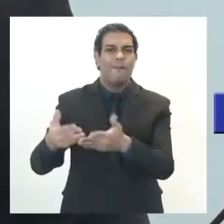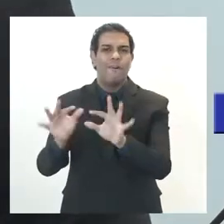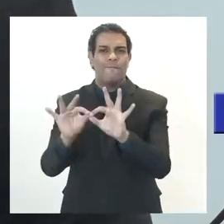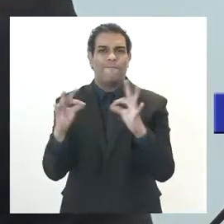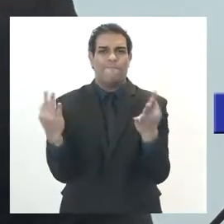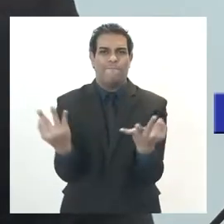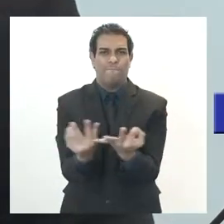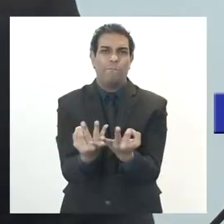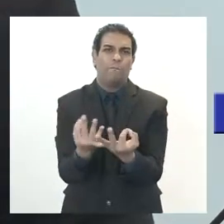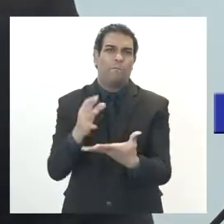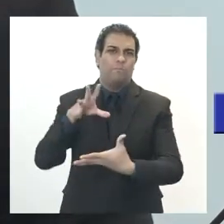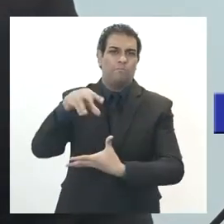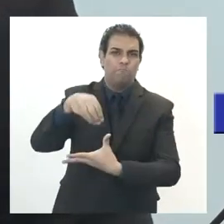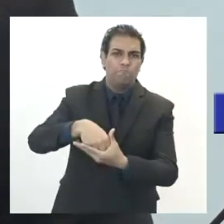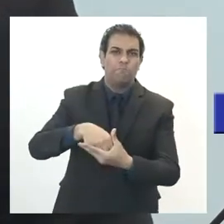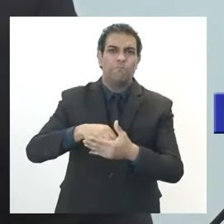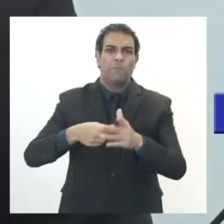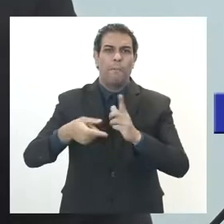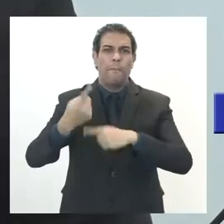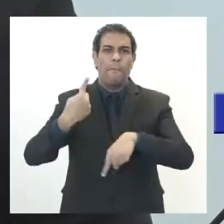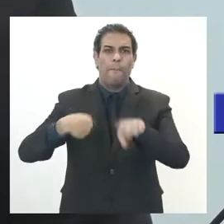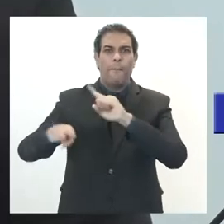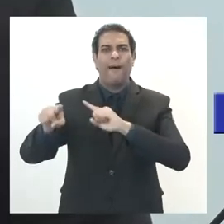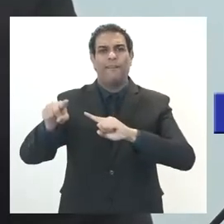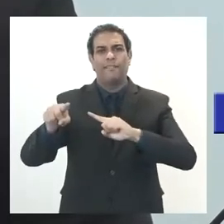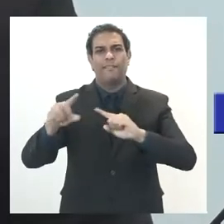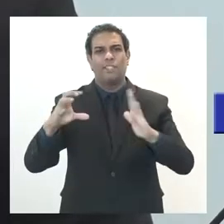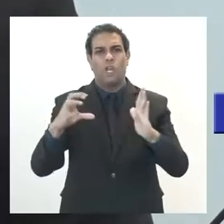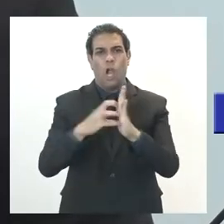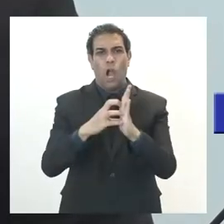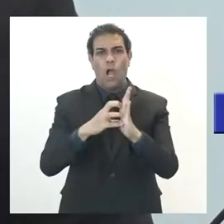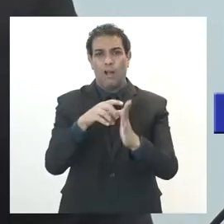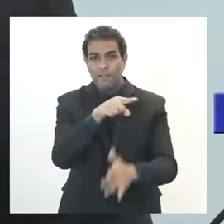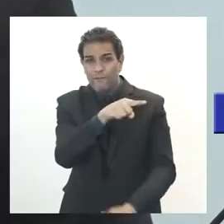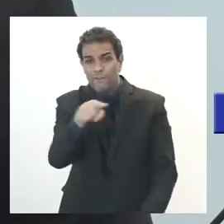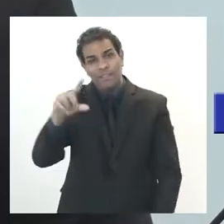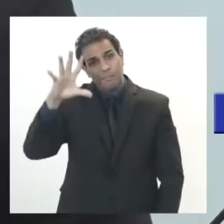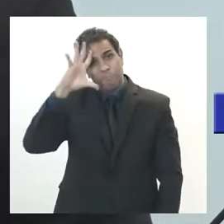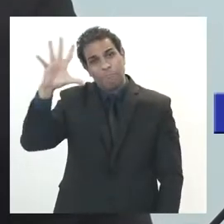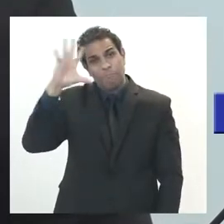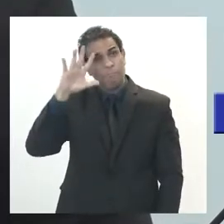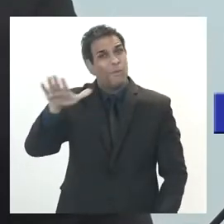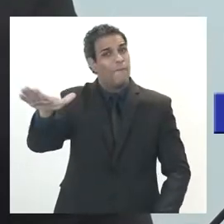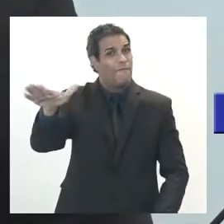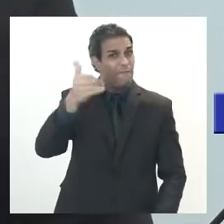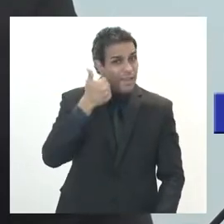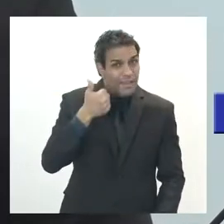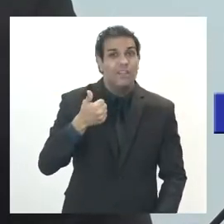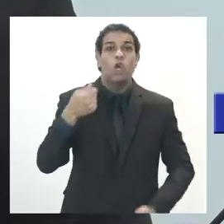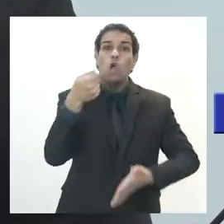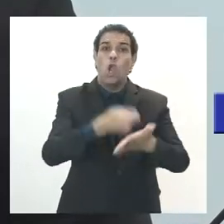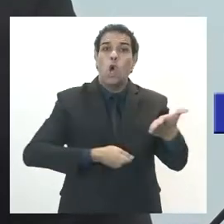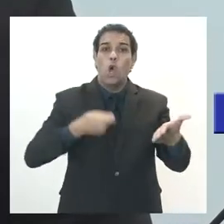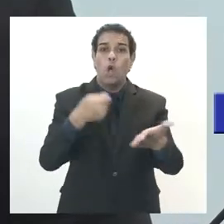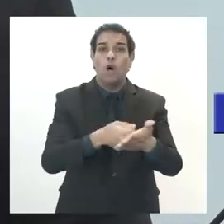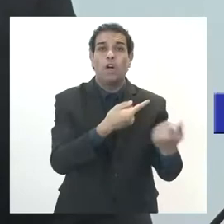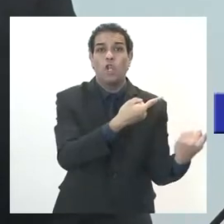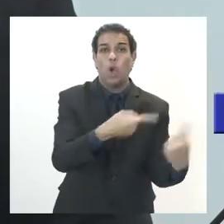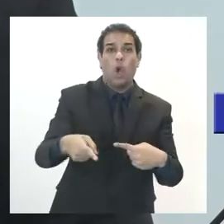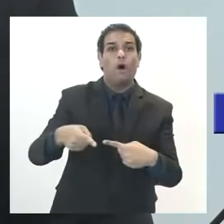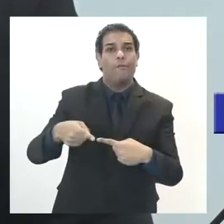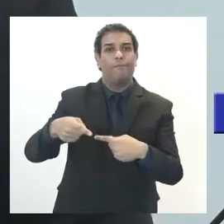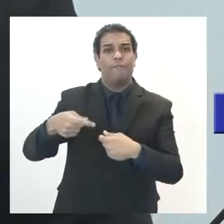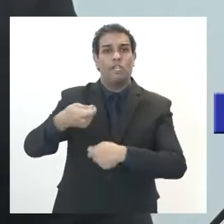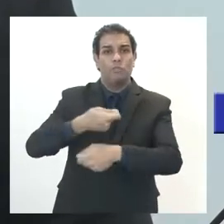é para cargos públicos eu acho que você precisa ser refletir e vim lutar com a gente contra essa reforma administrativa